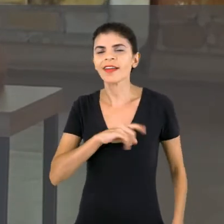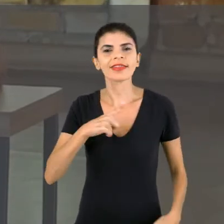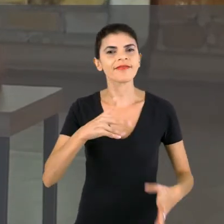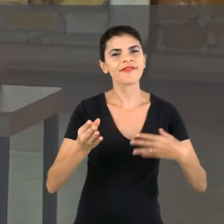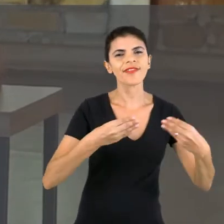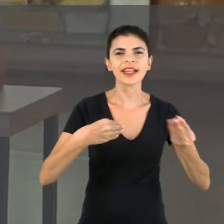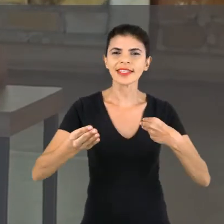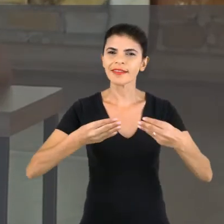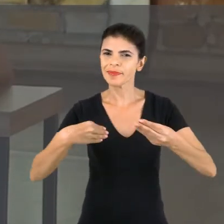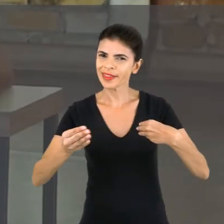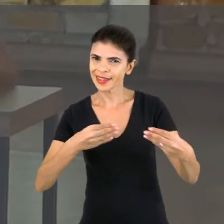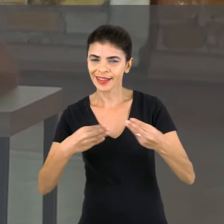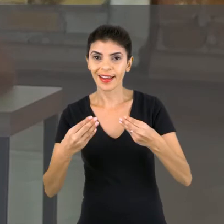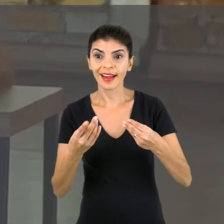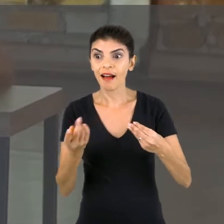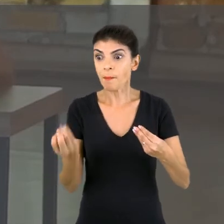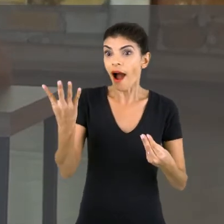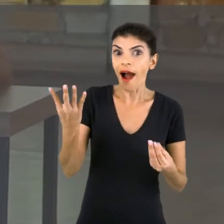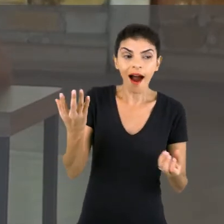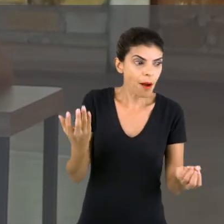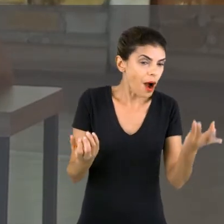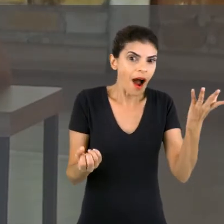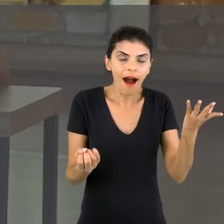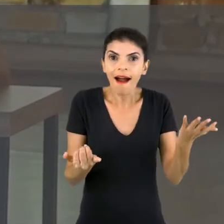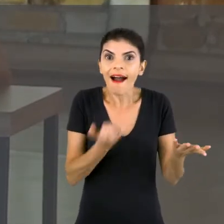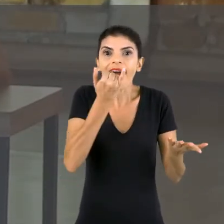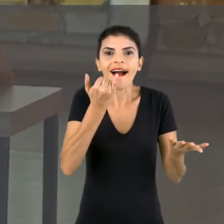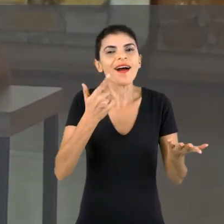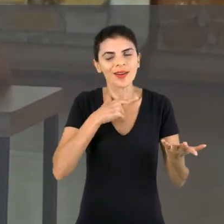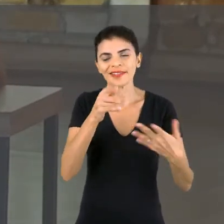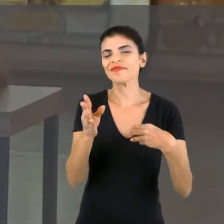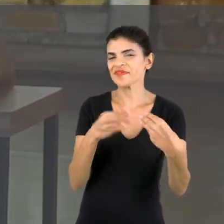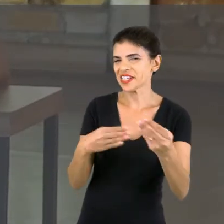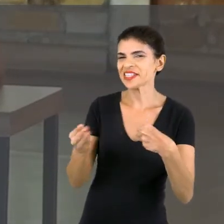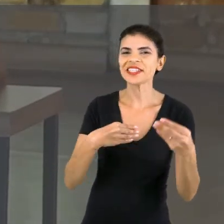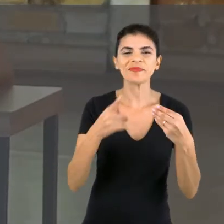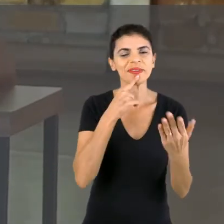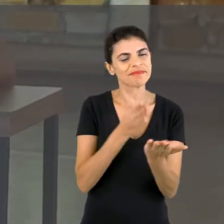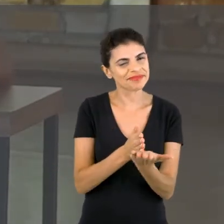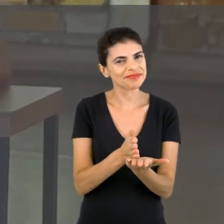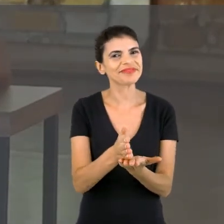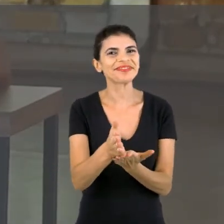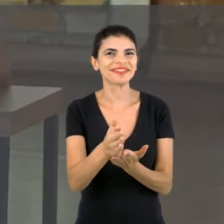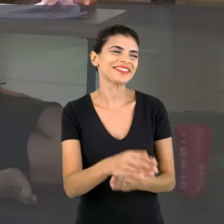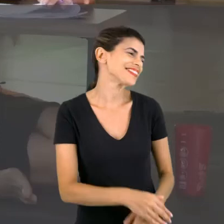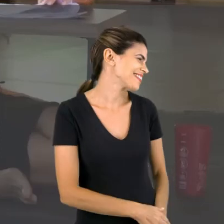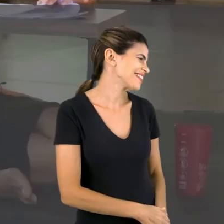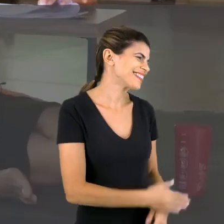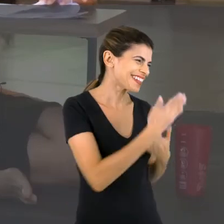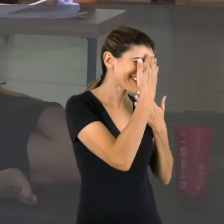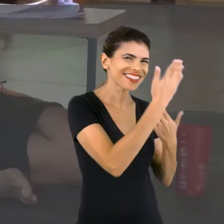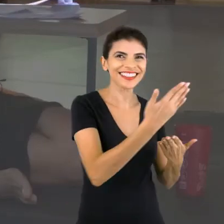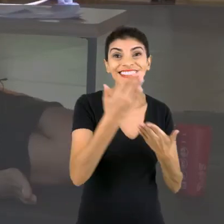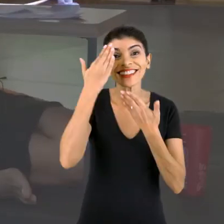tenham flexibilidade, porque as coisas surgem do nada e a gente tem que estar flexível para seguir nesse caminho.